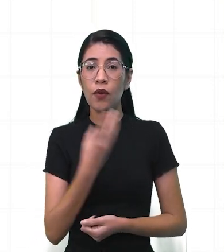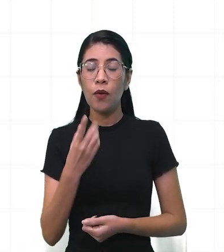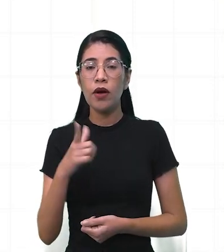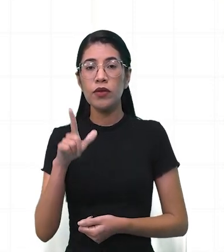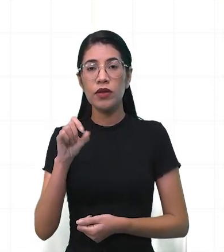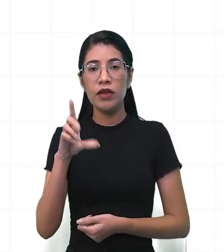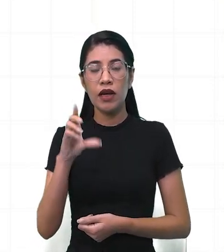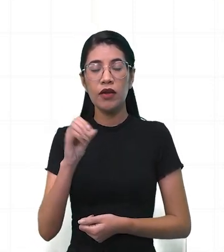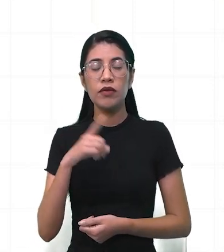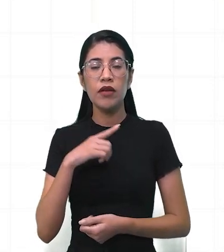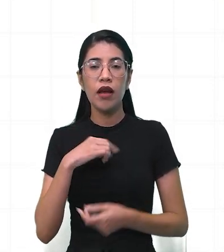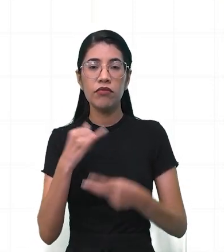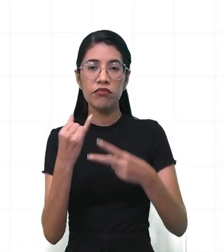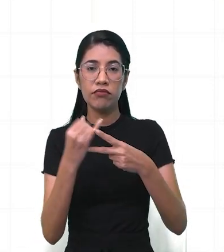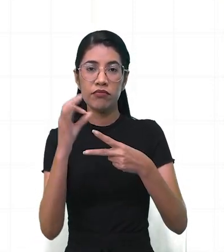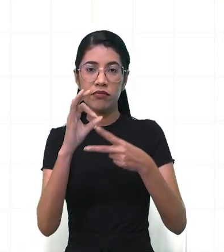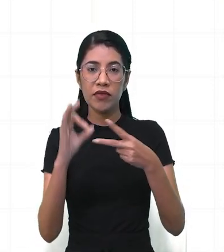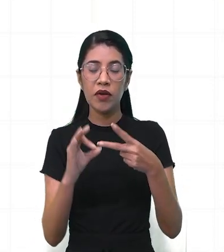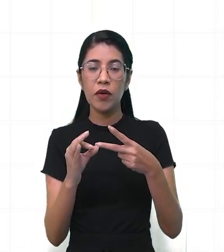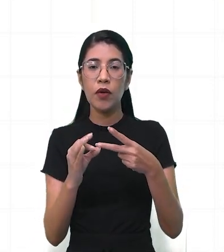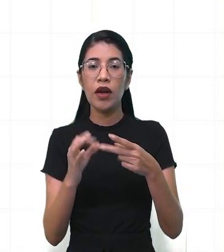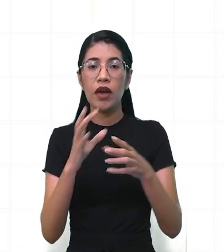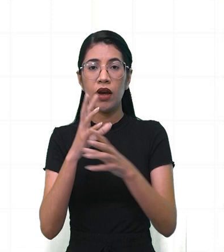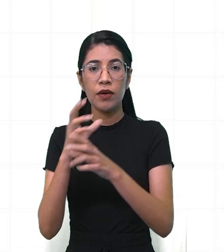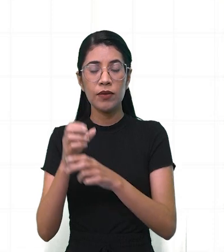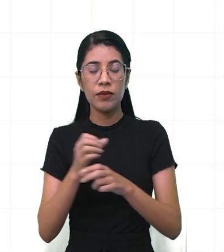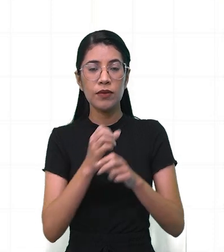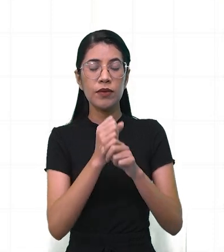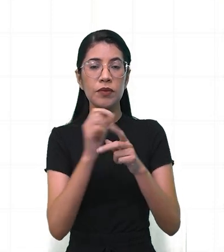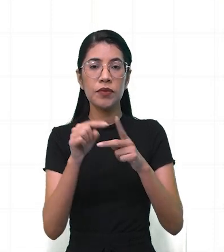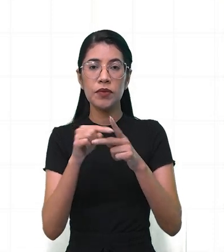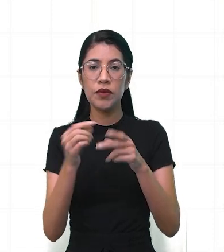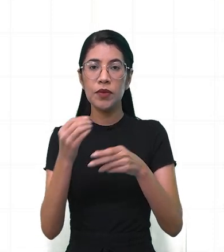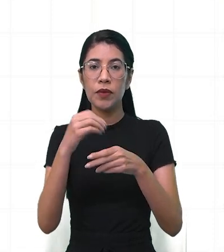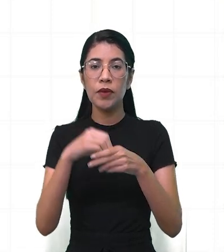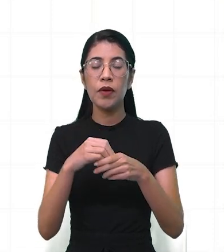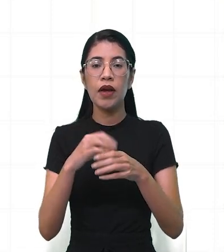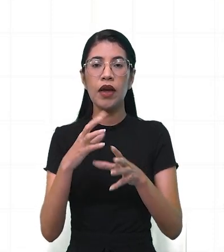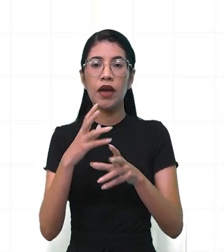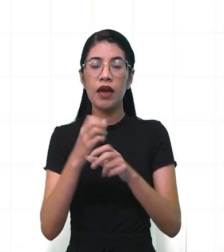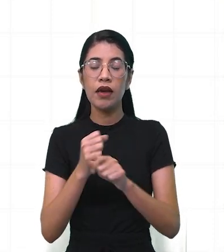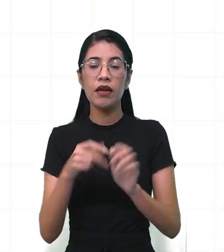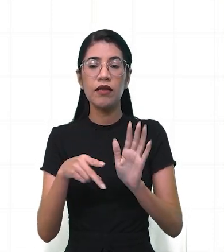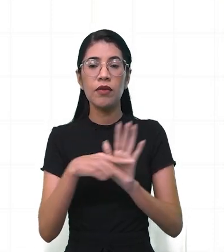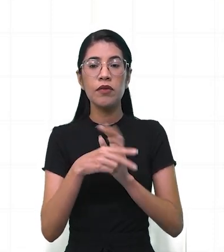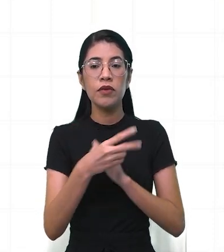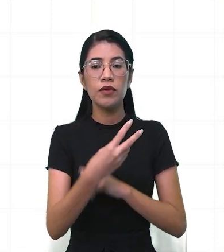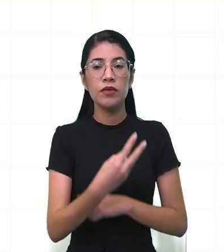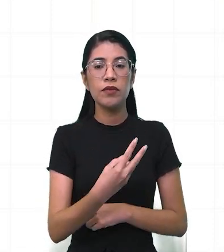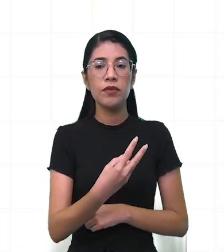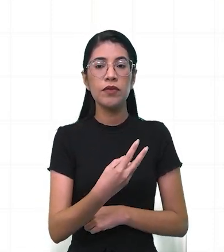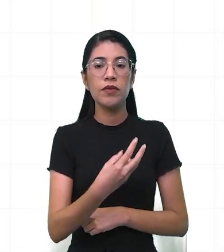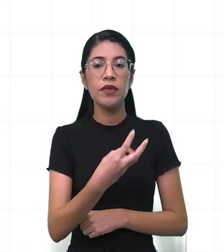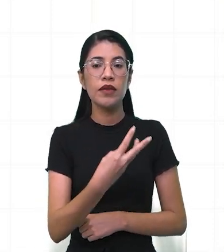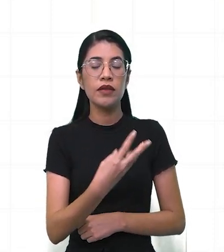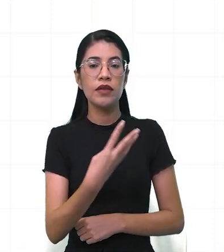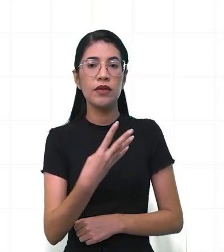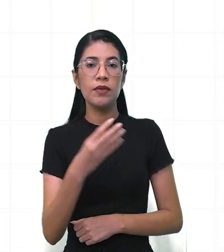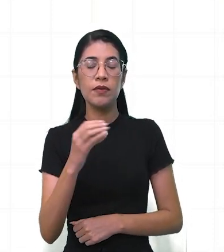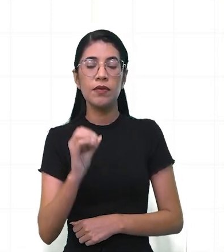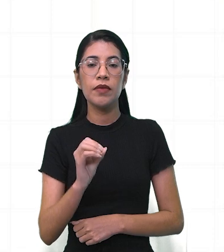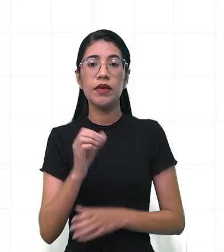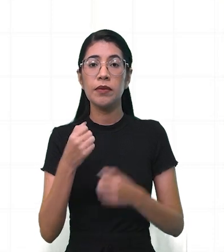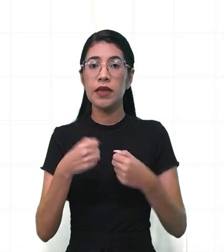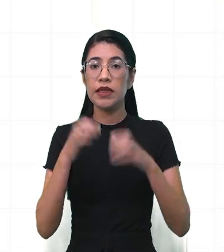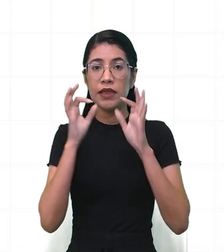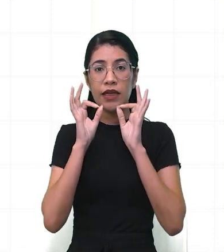possui um polígono cuja soma dos ângulos internos é igual a 2.340? Então, muita calma nessa hora,